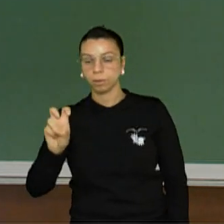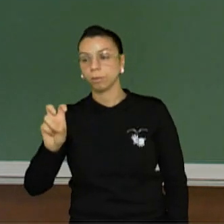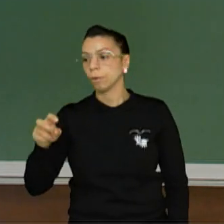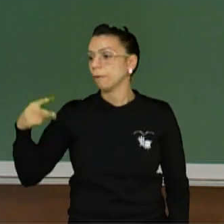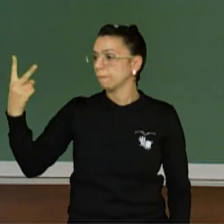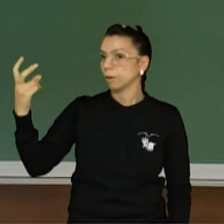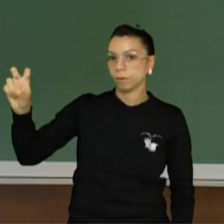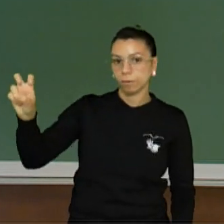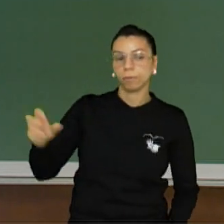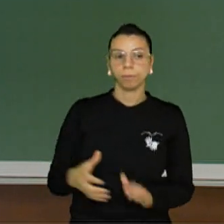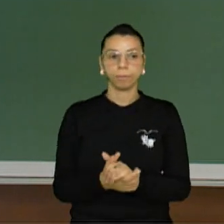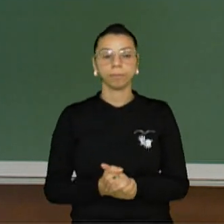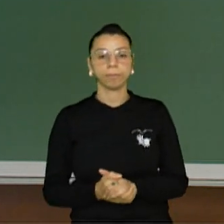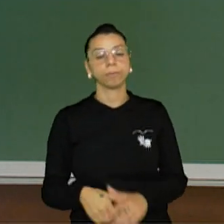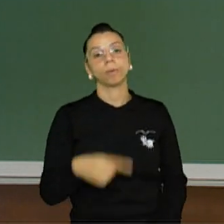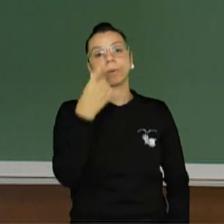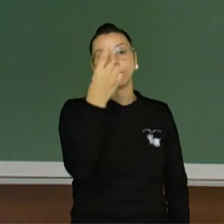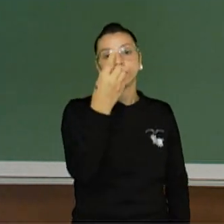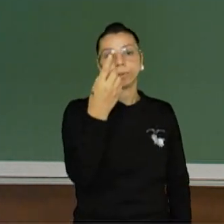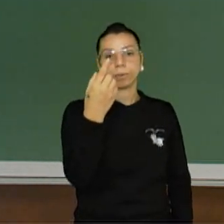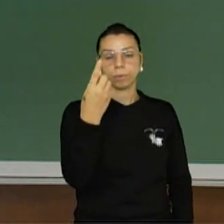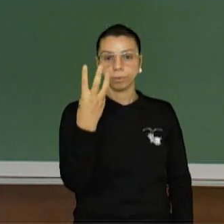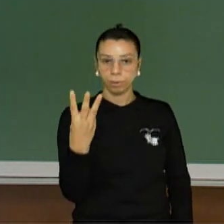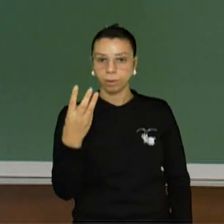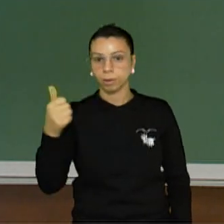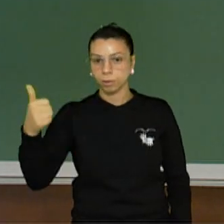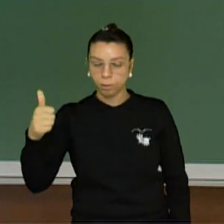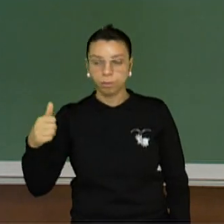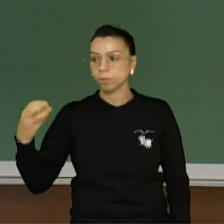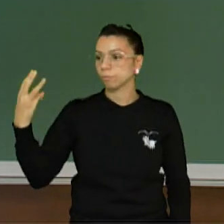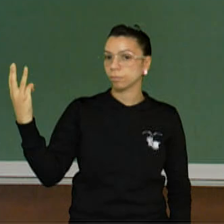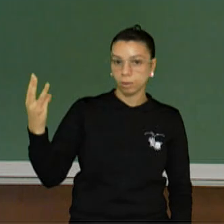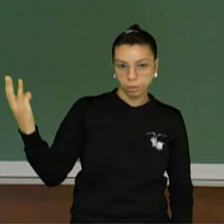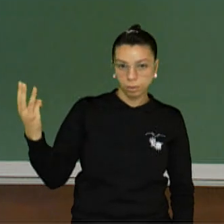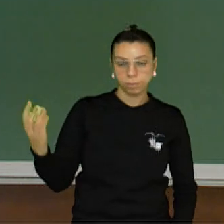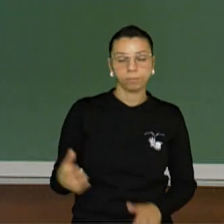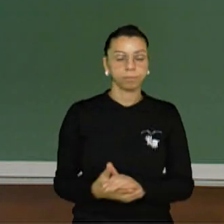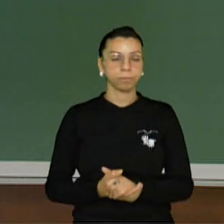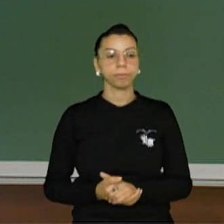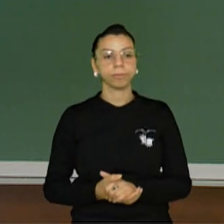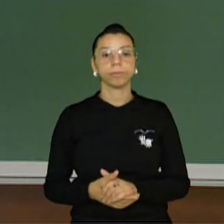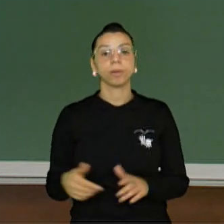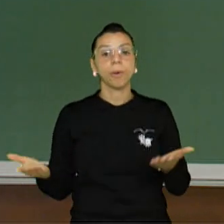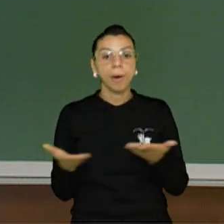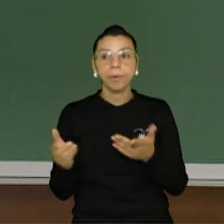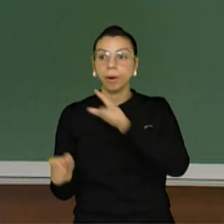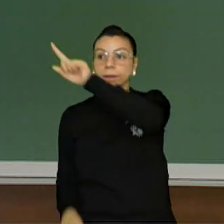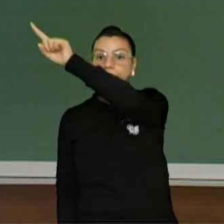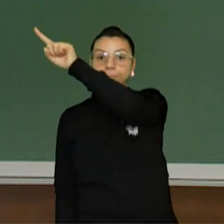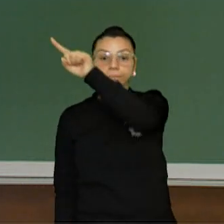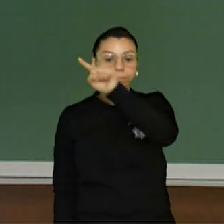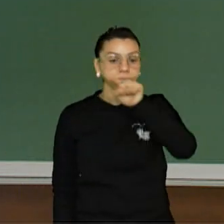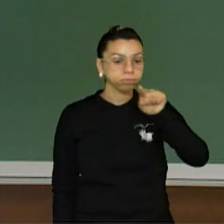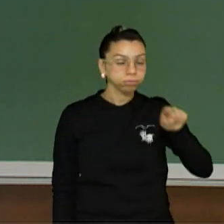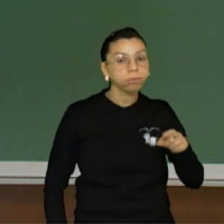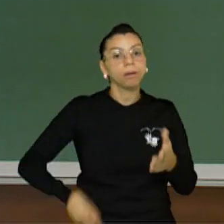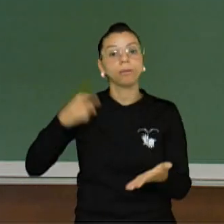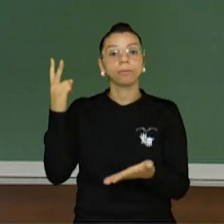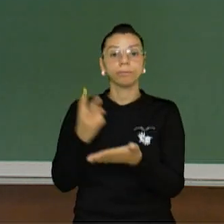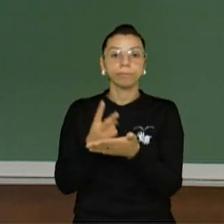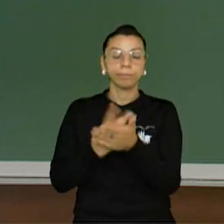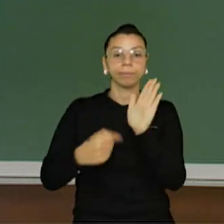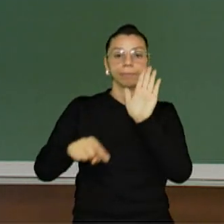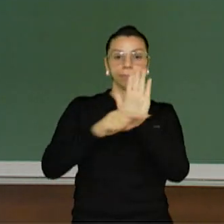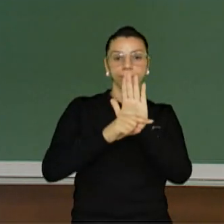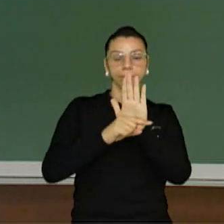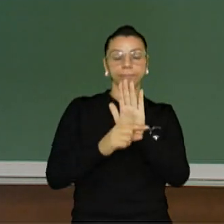25. Depois, 1, 3 e 11, 33. Diagonal secundária, a volta é sempre menos.